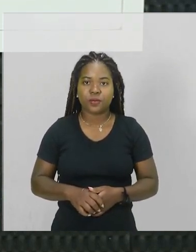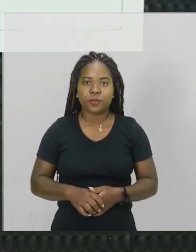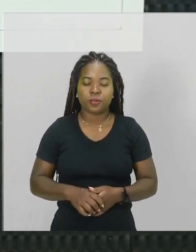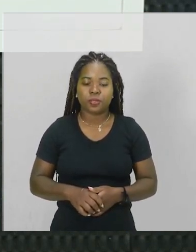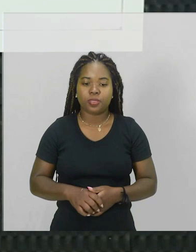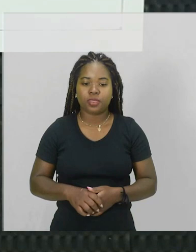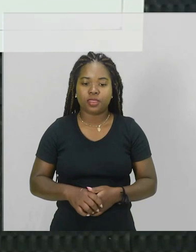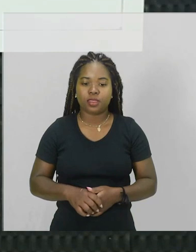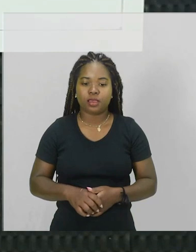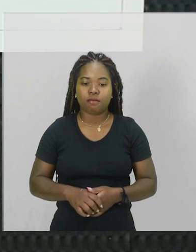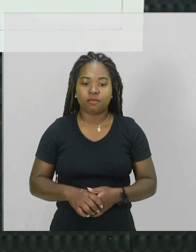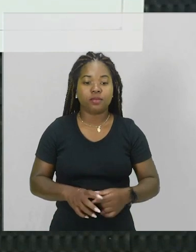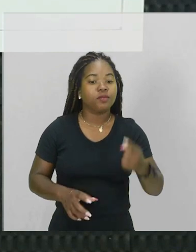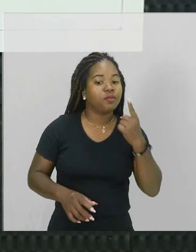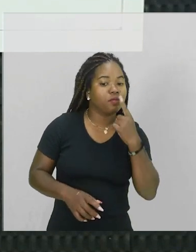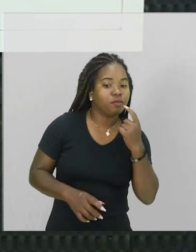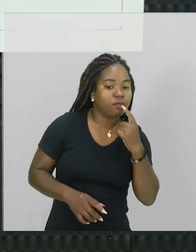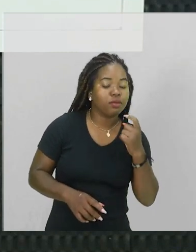verde